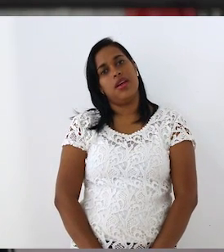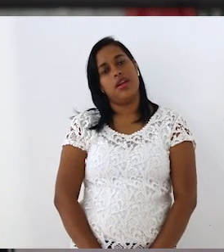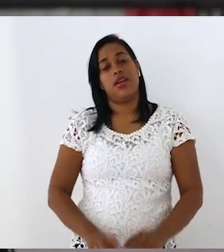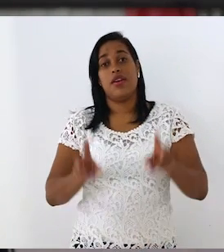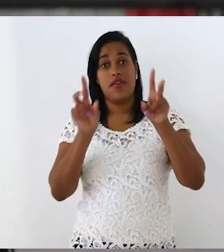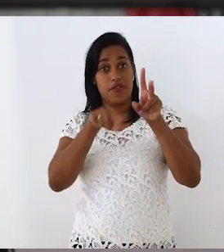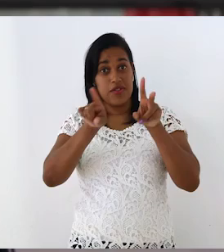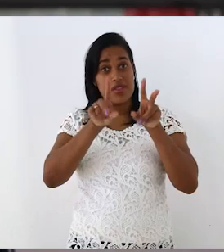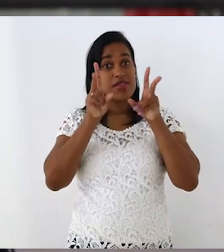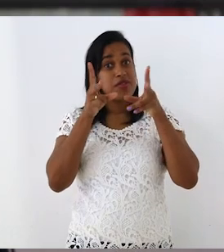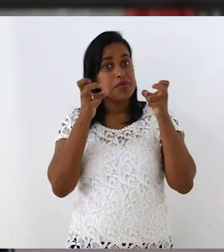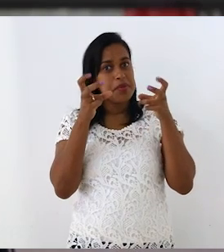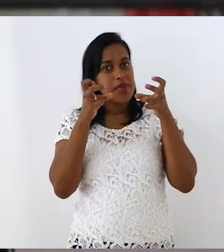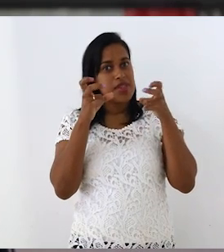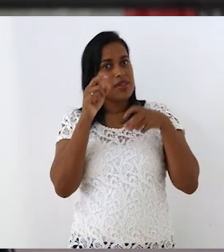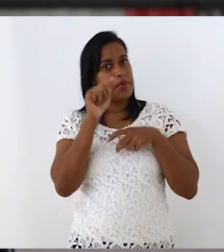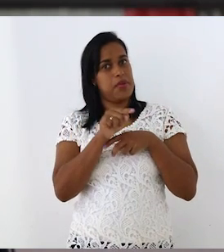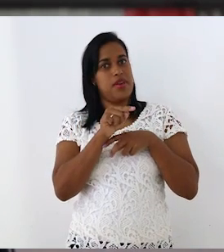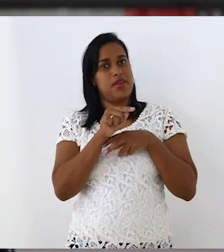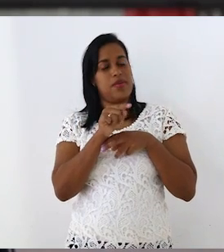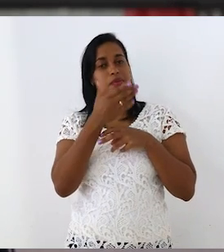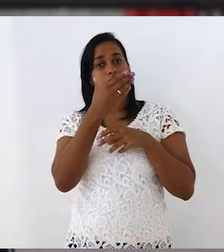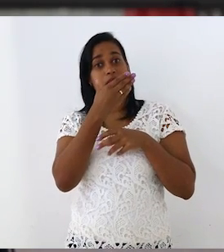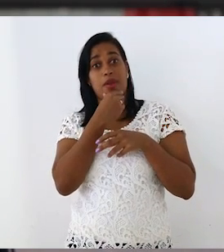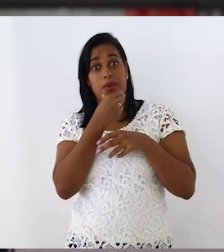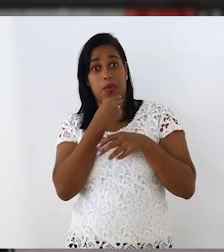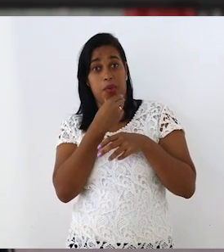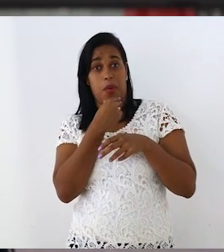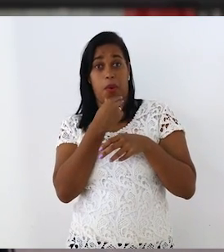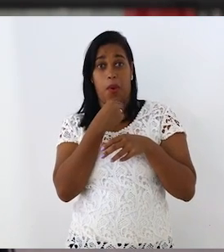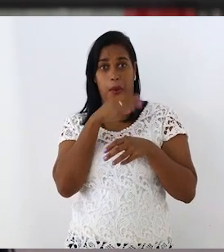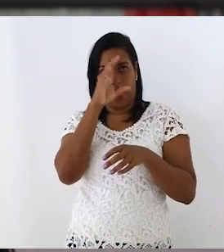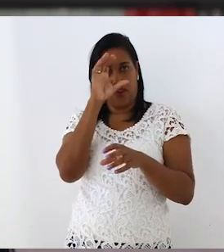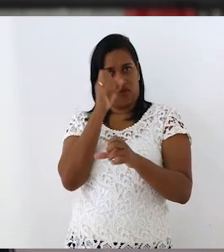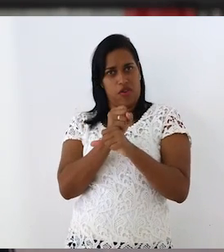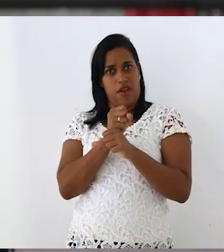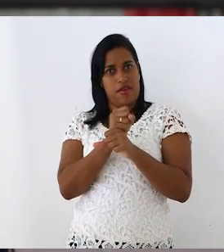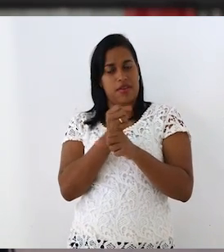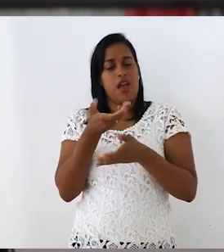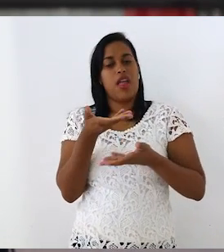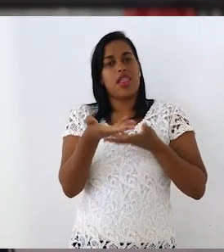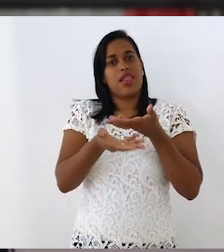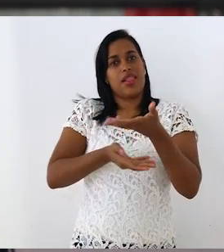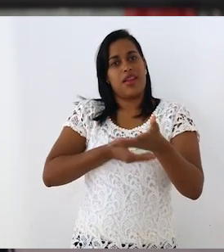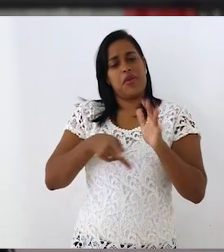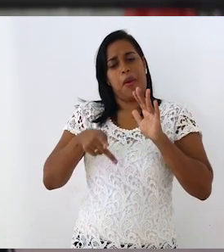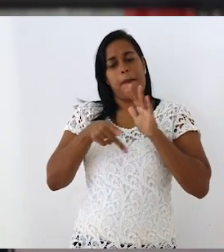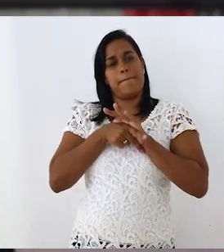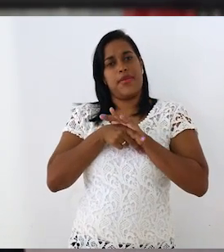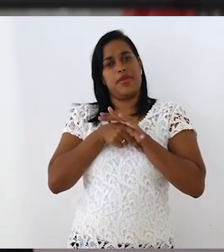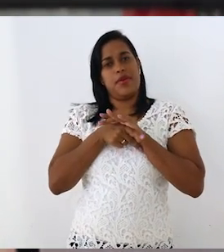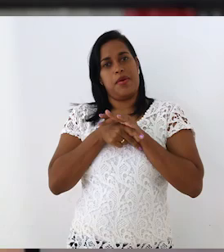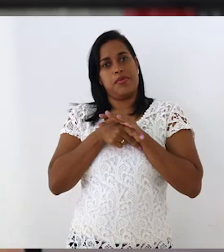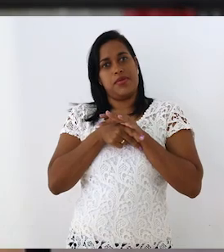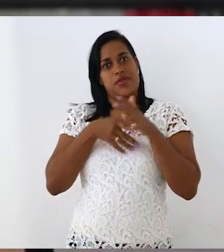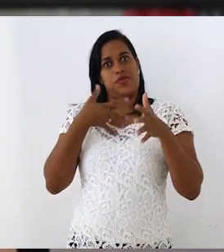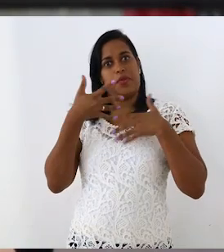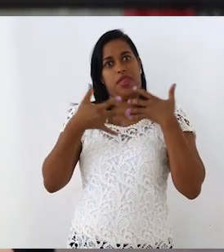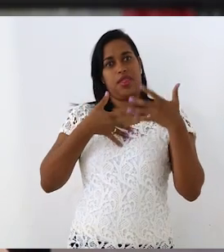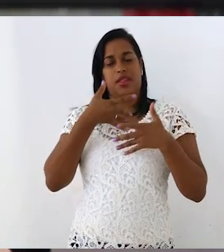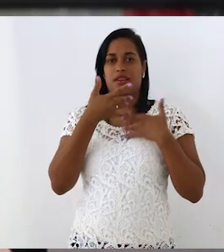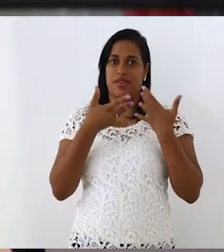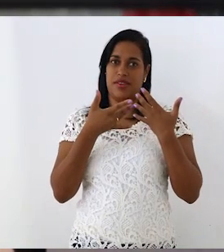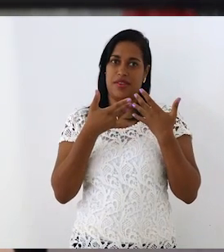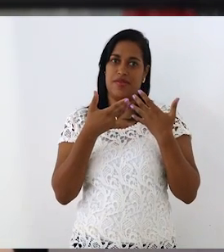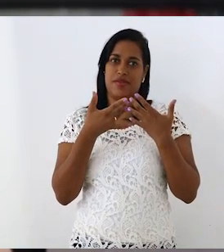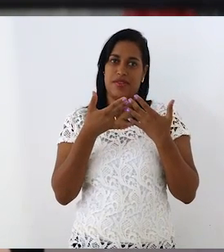Vocês observaram que o personagem do George Clooney, de certa forma, atendeu às suas próprias expectativas. Falamos aqui